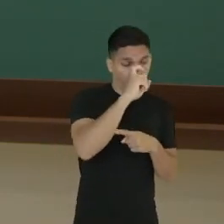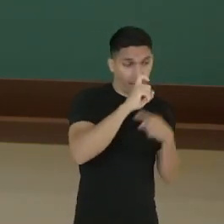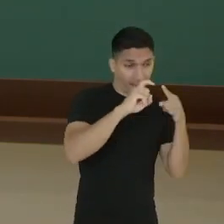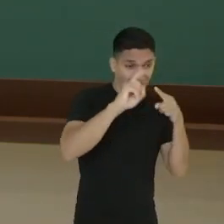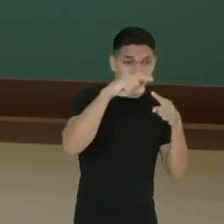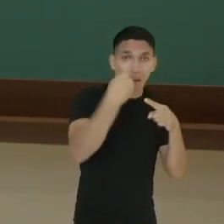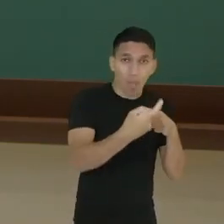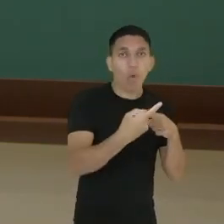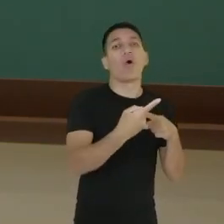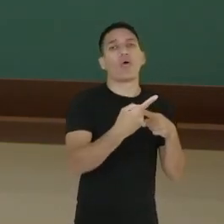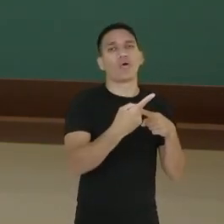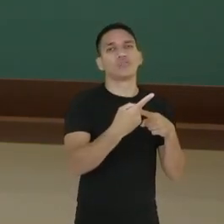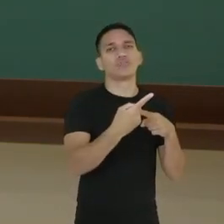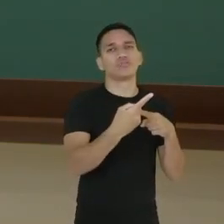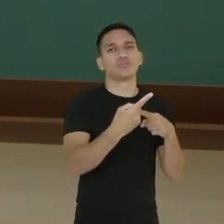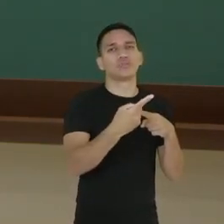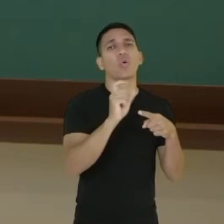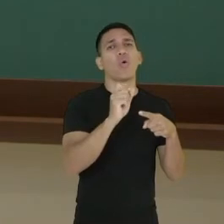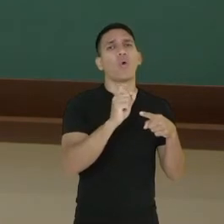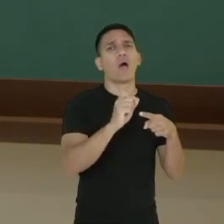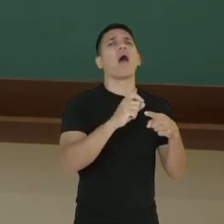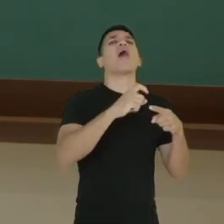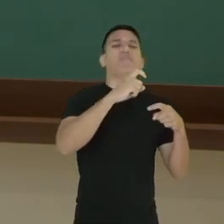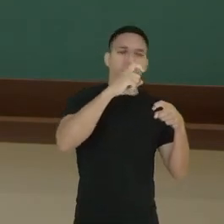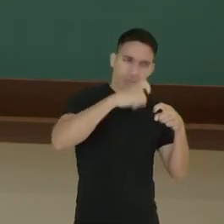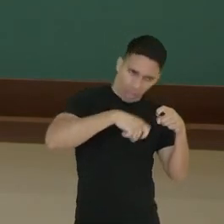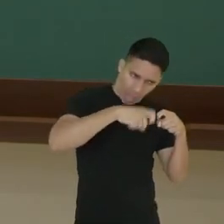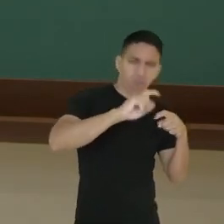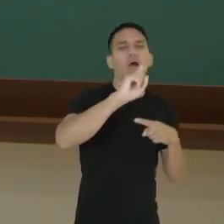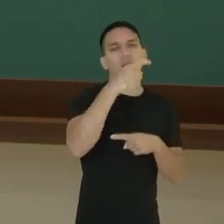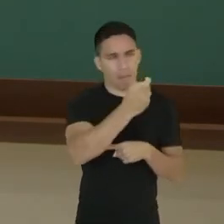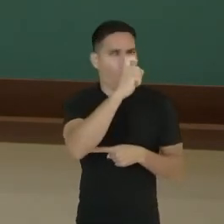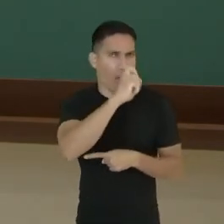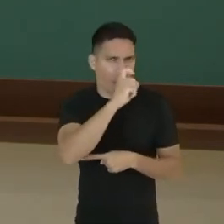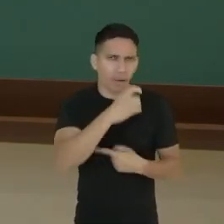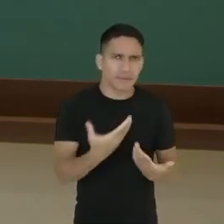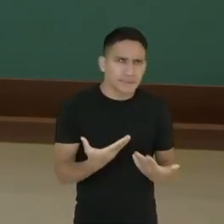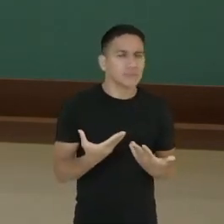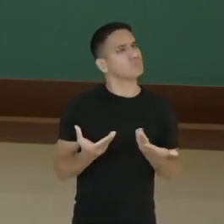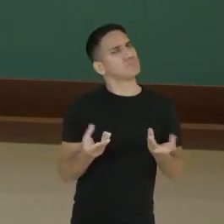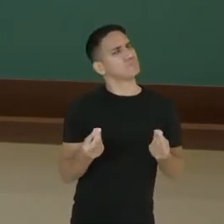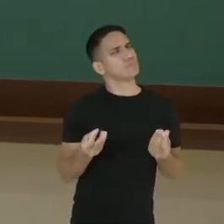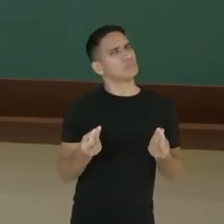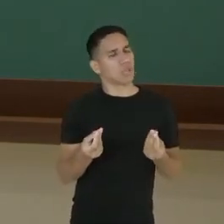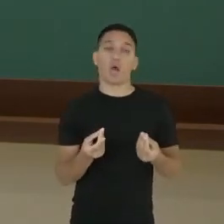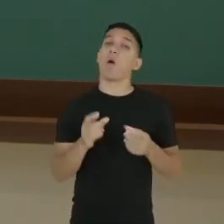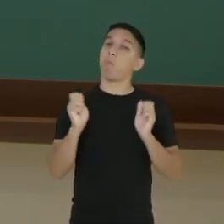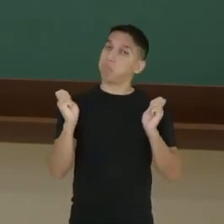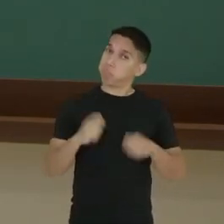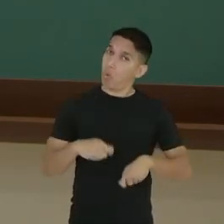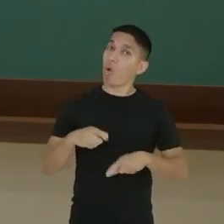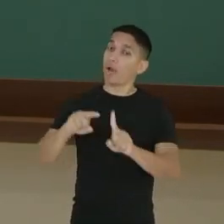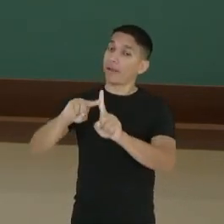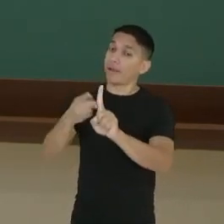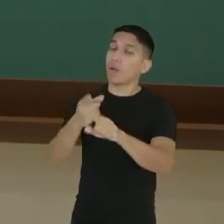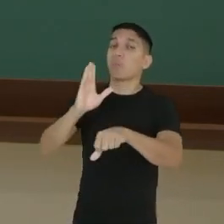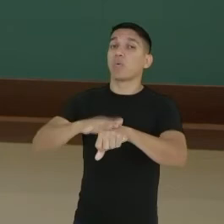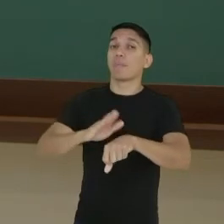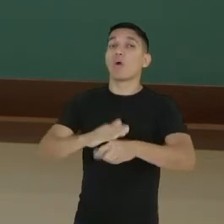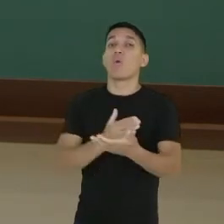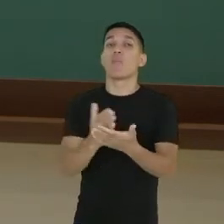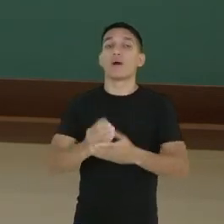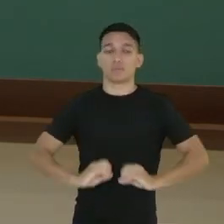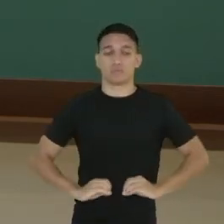sexual? Então, olha, ela pode engravidar a partir do momento que passa a ovular. Então, o que que